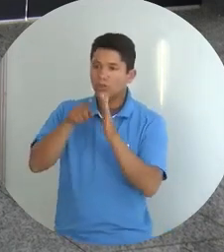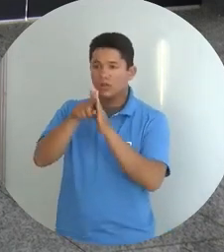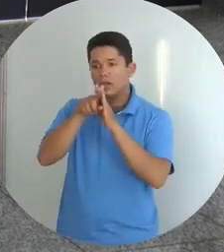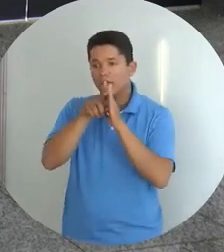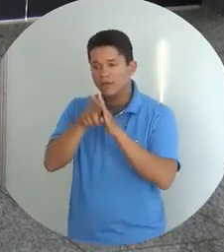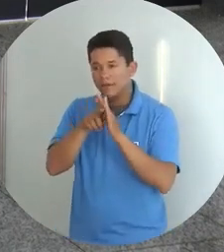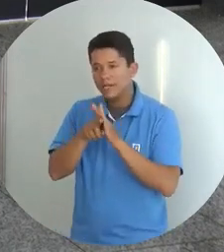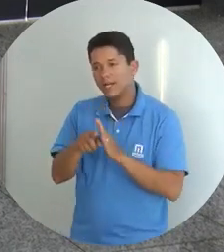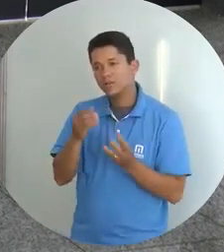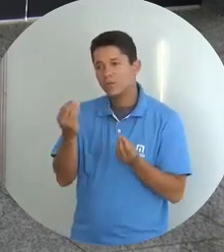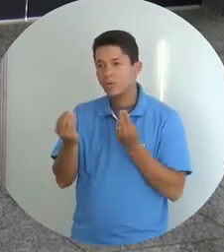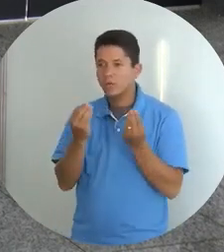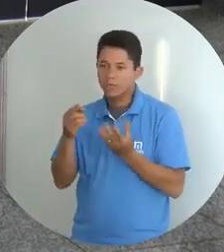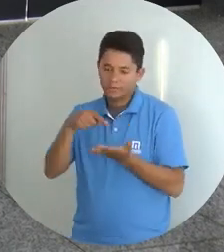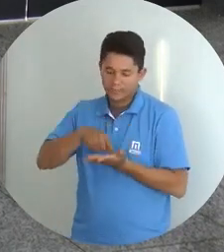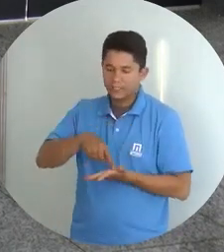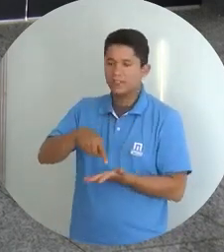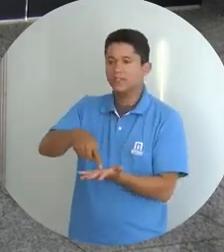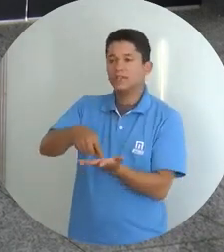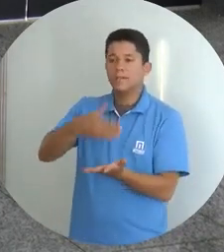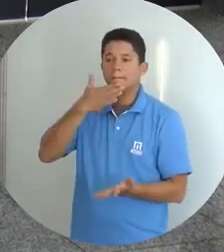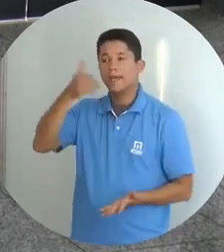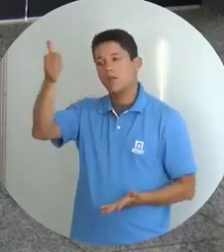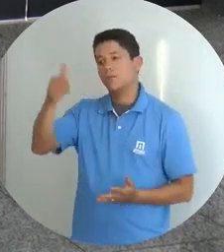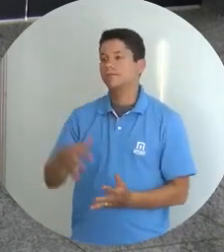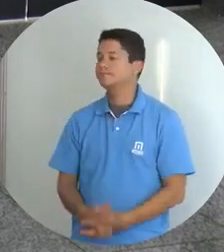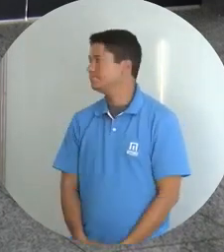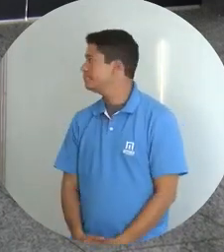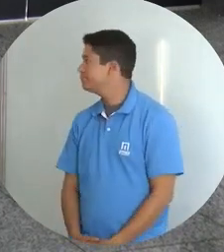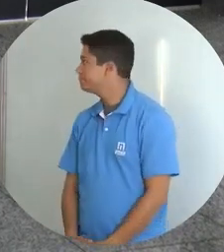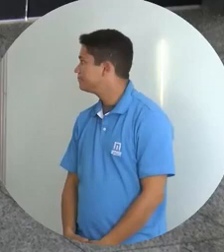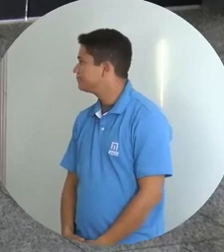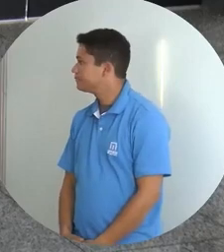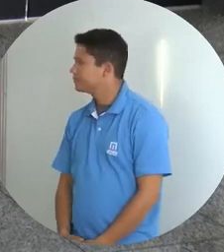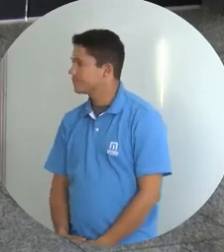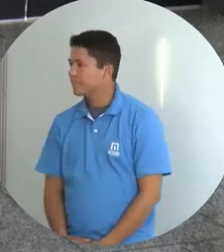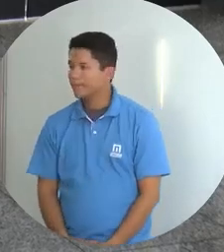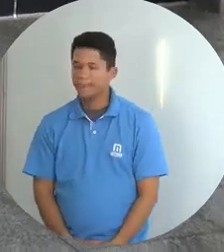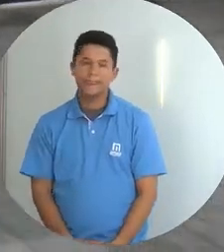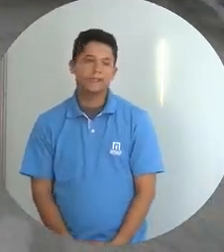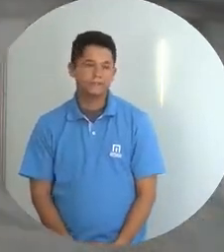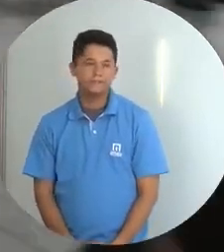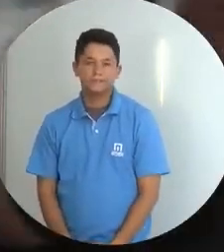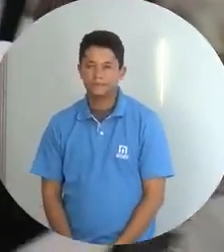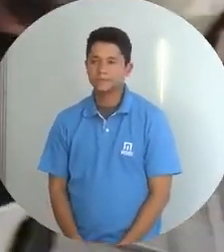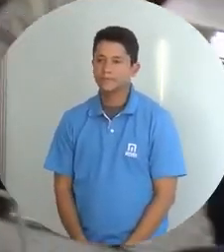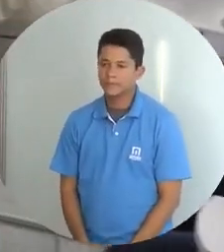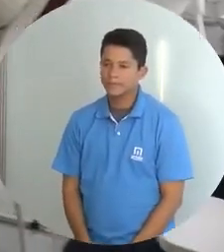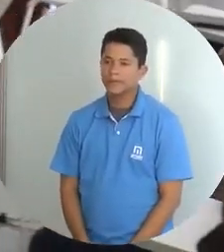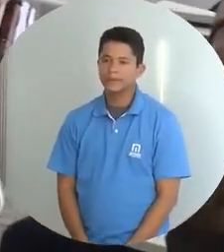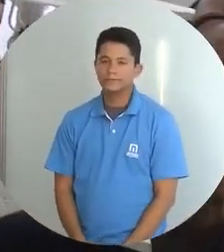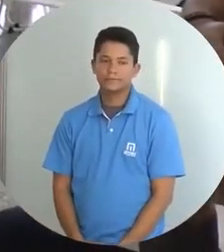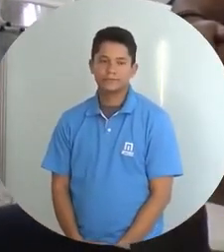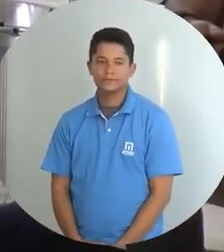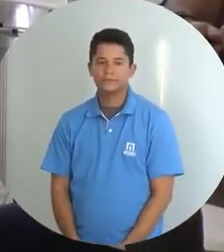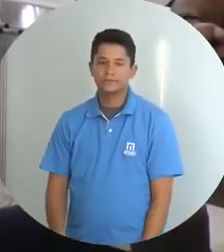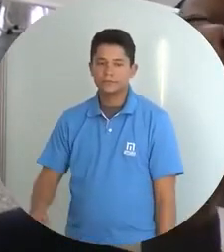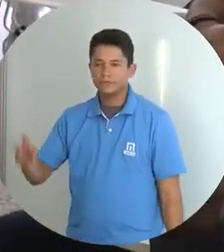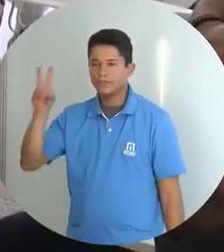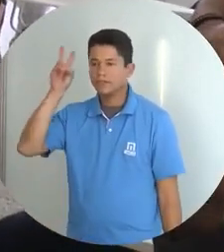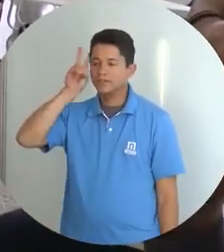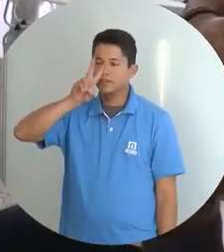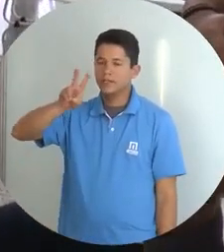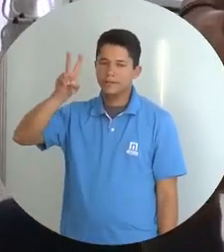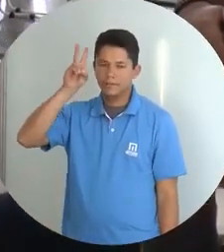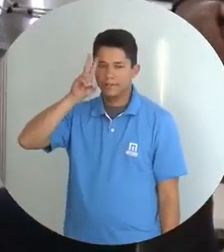pode utilizar as estacas para ter o mínimo de intervenção possível. Ô Bruno, lembrando também que a outra facilidade é porque você pode